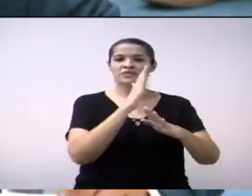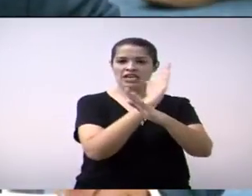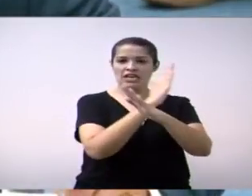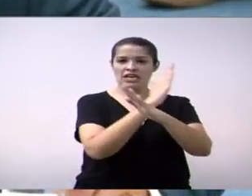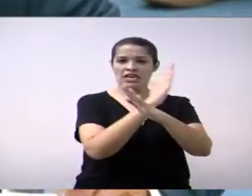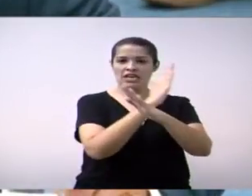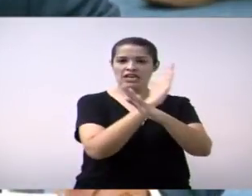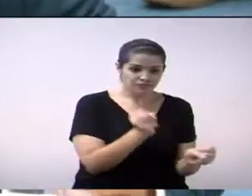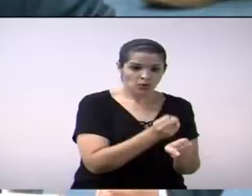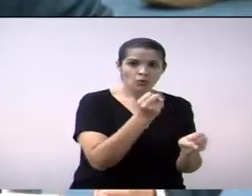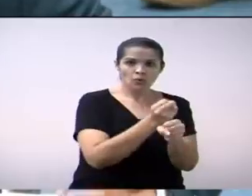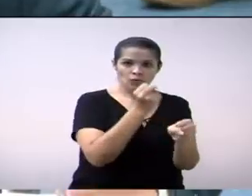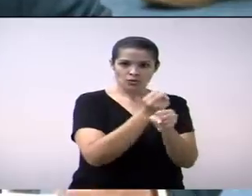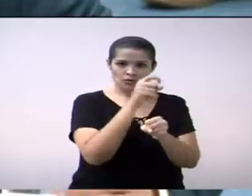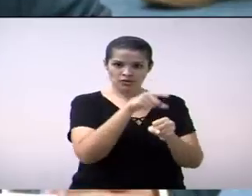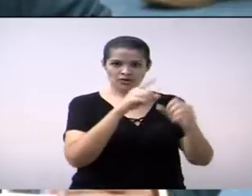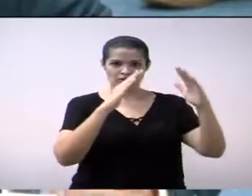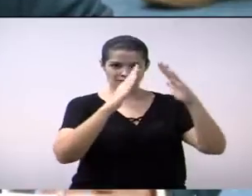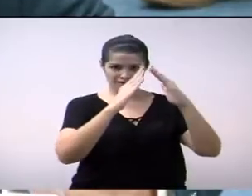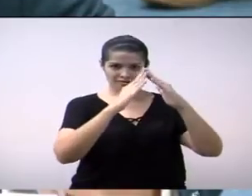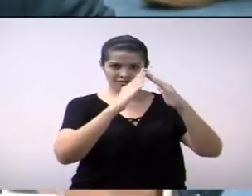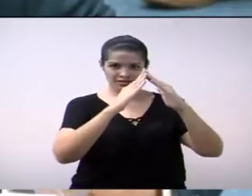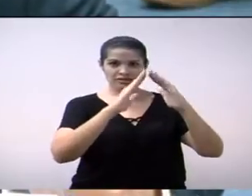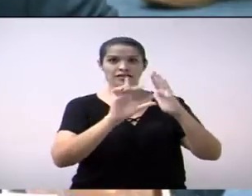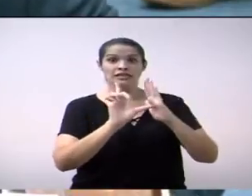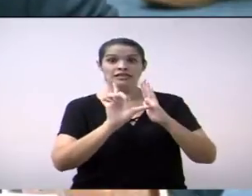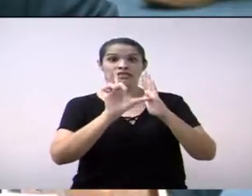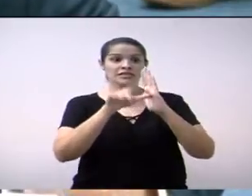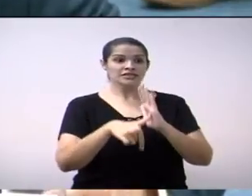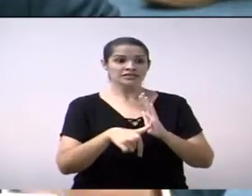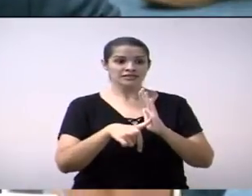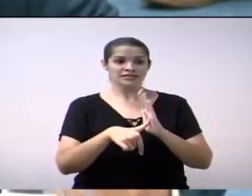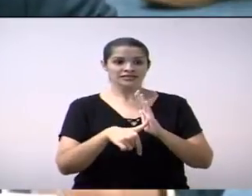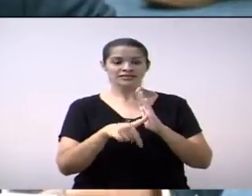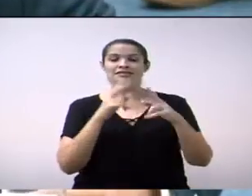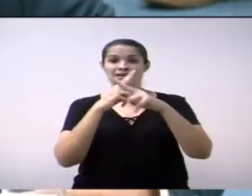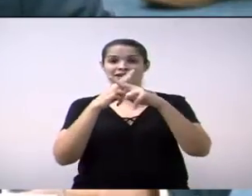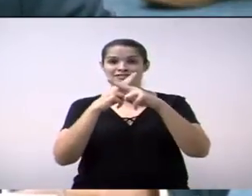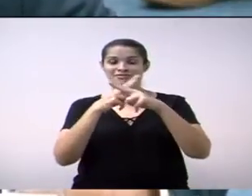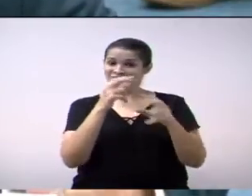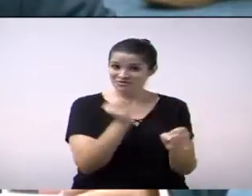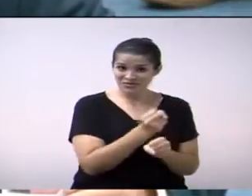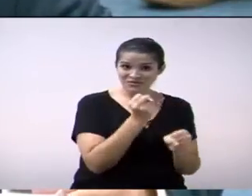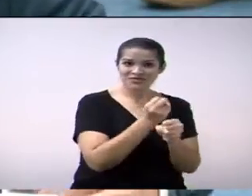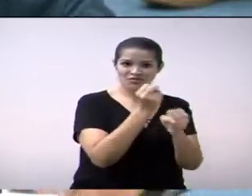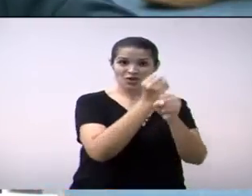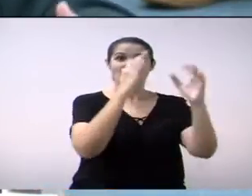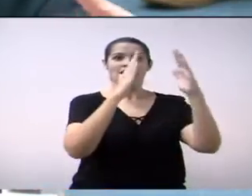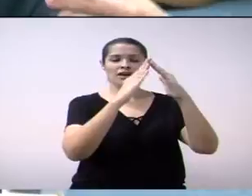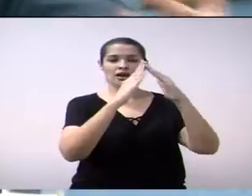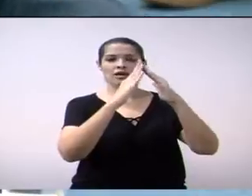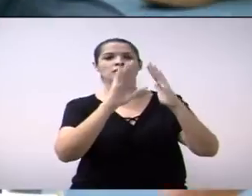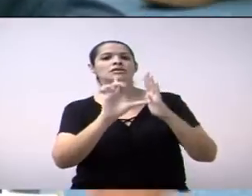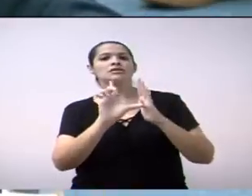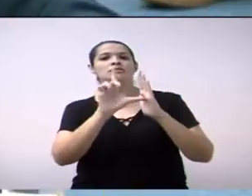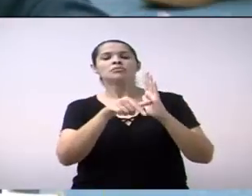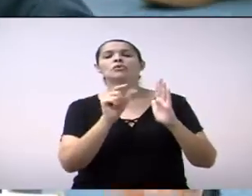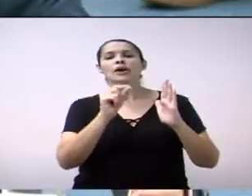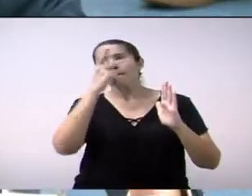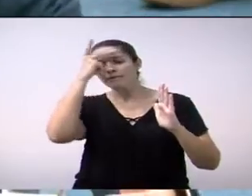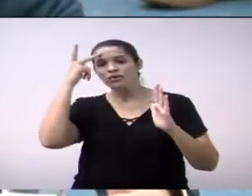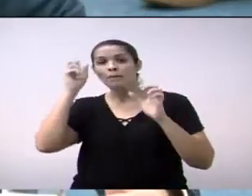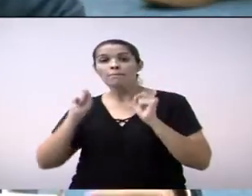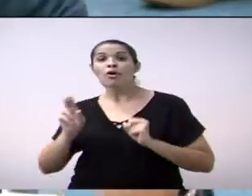Então, muitas vezes hoje somos obrigados a ver investimentos em hotéis, em